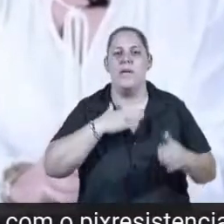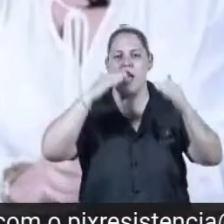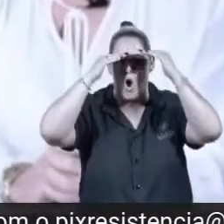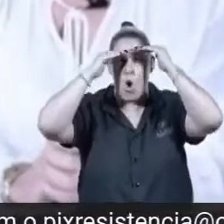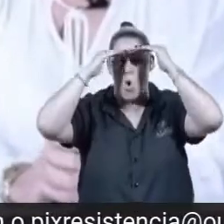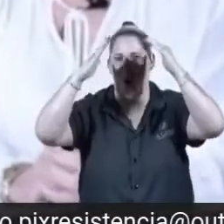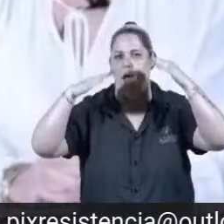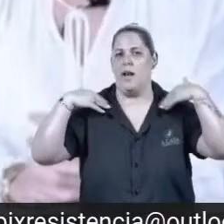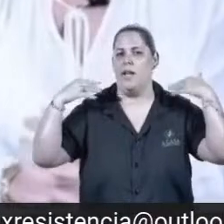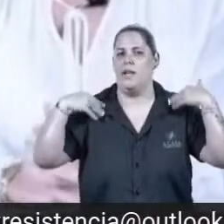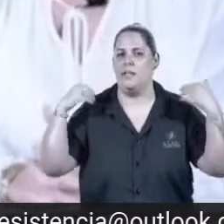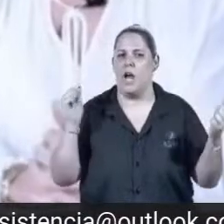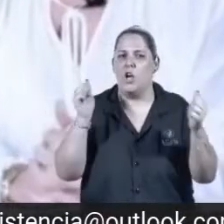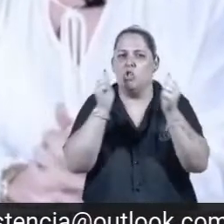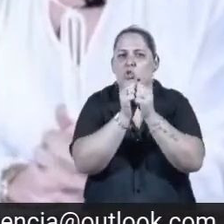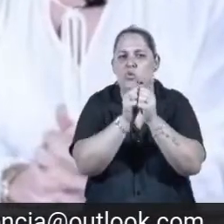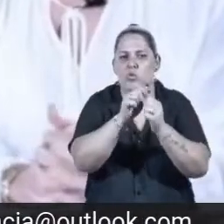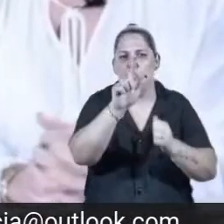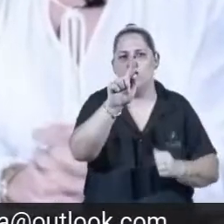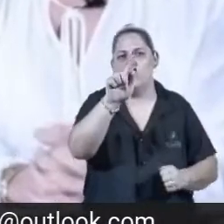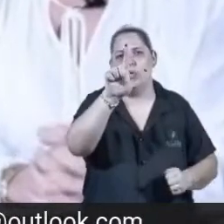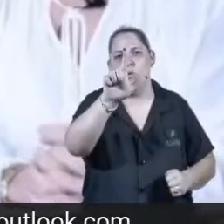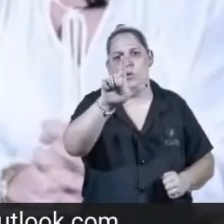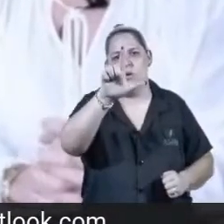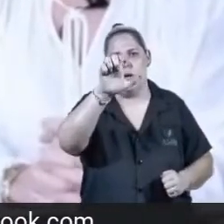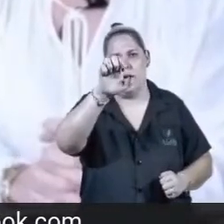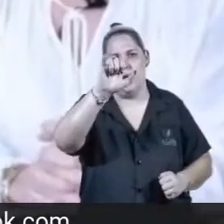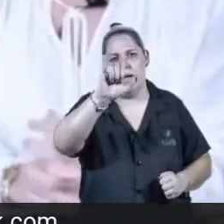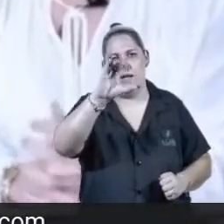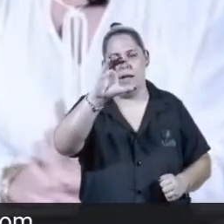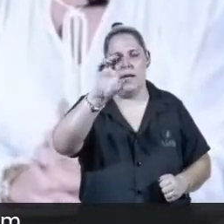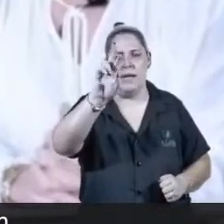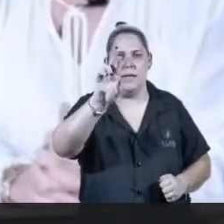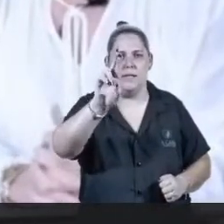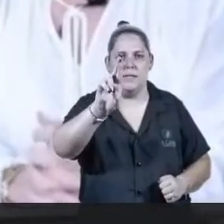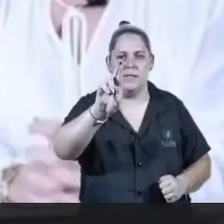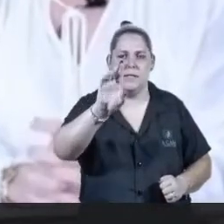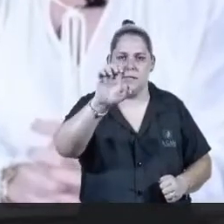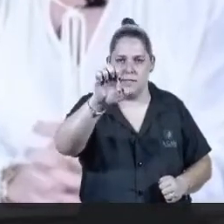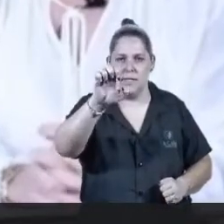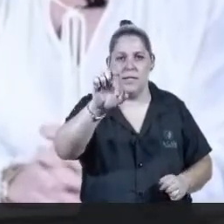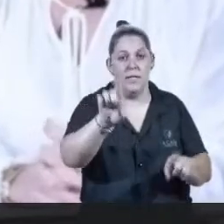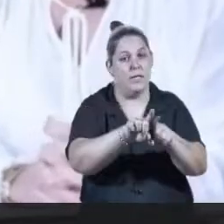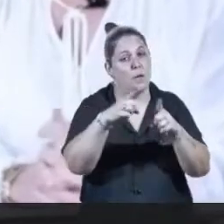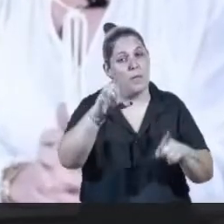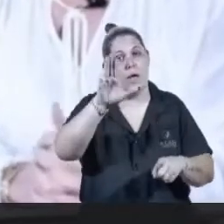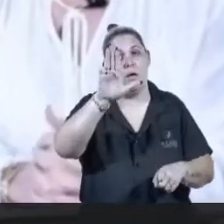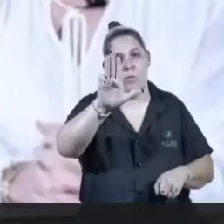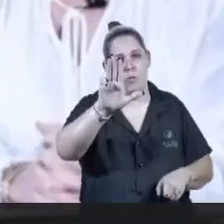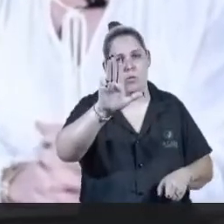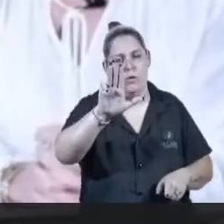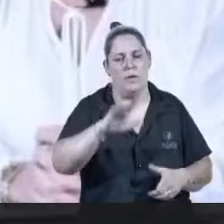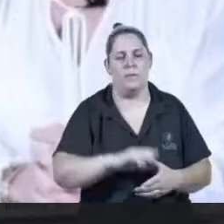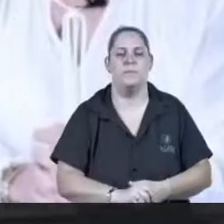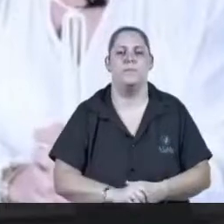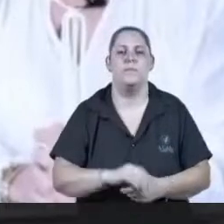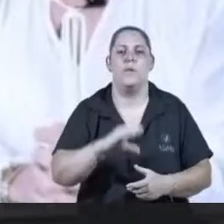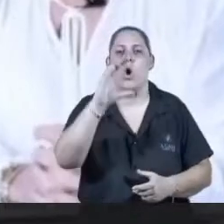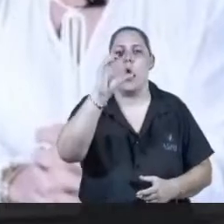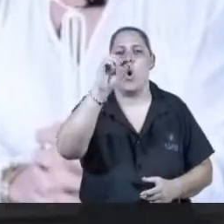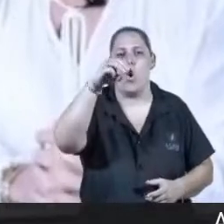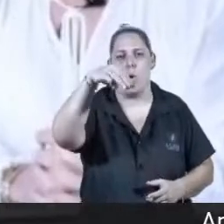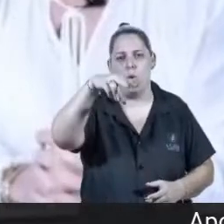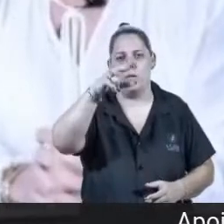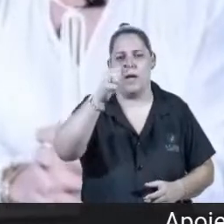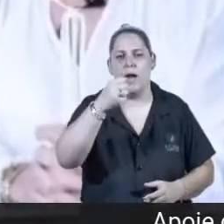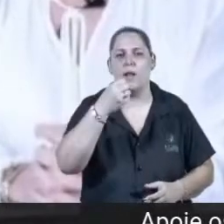da presidenta Gleisi Hoffmann e do presidente Lula. Contarato, o que eu tenho para lhe dizer, em poucas palavras, é que